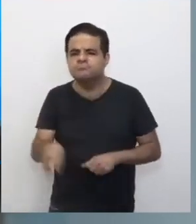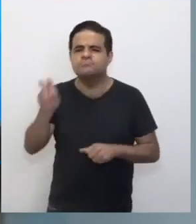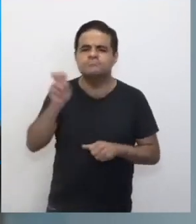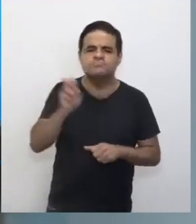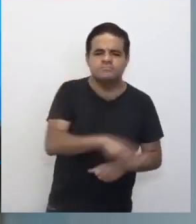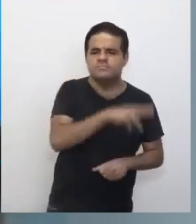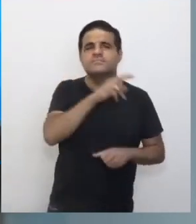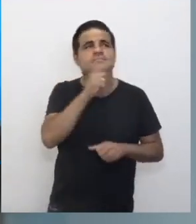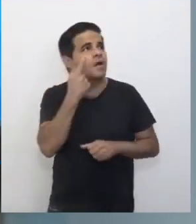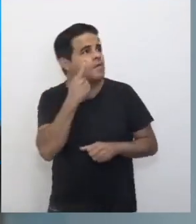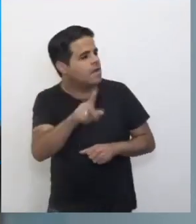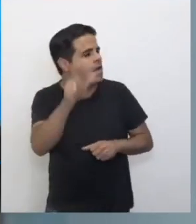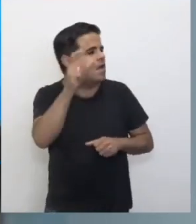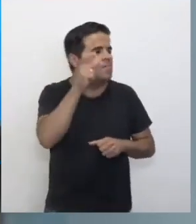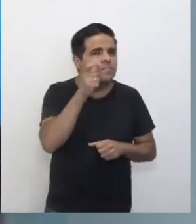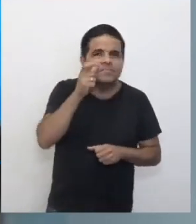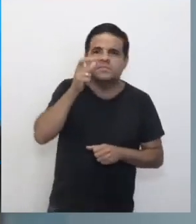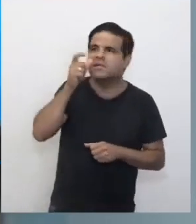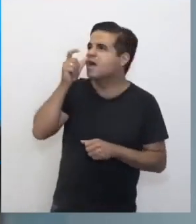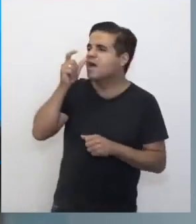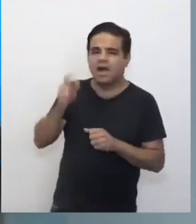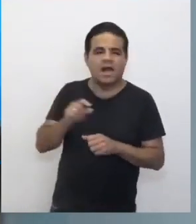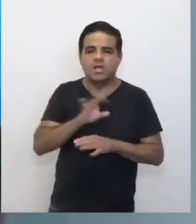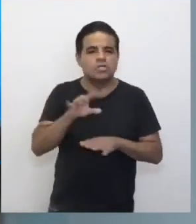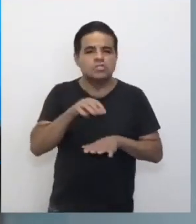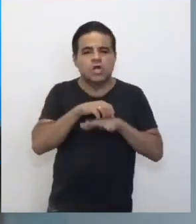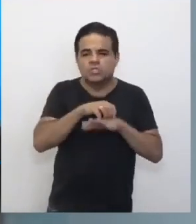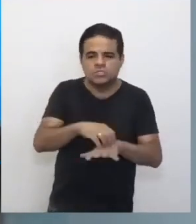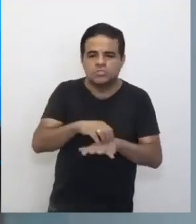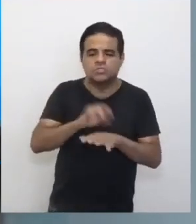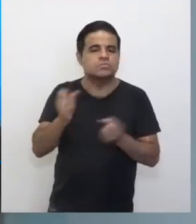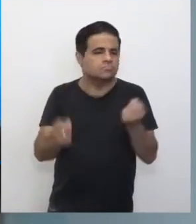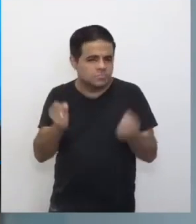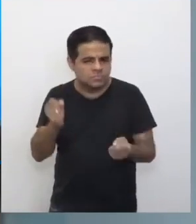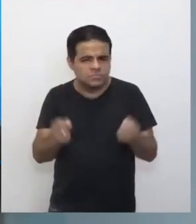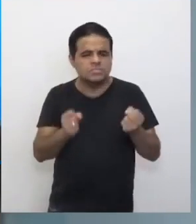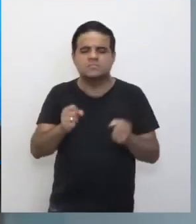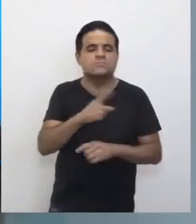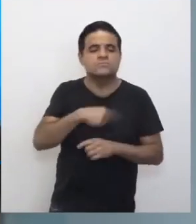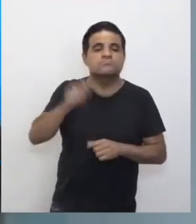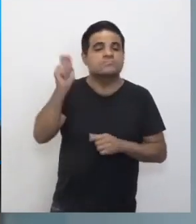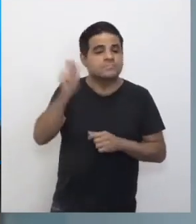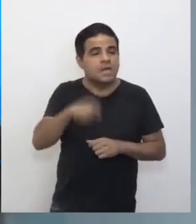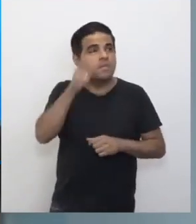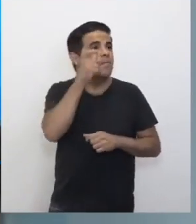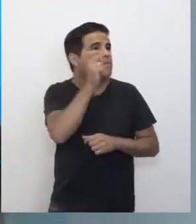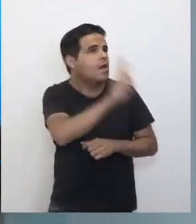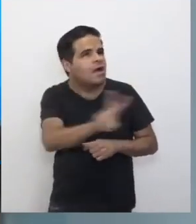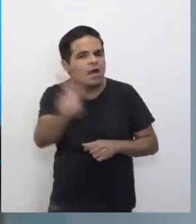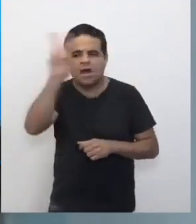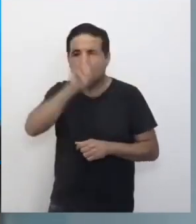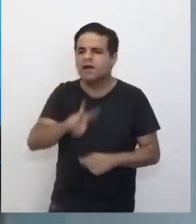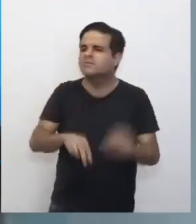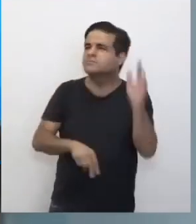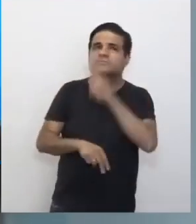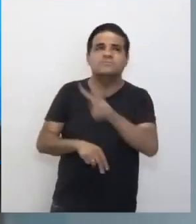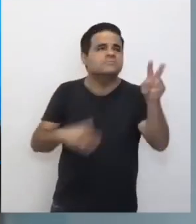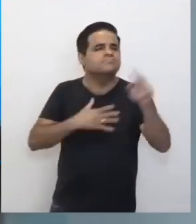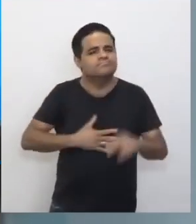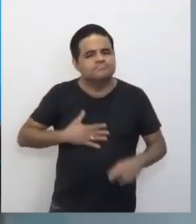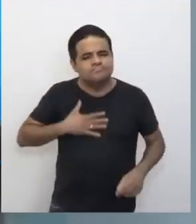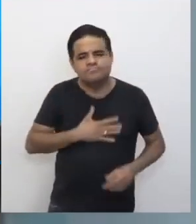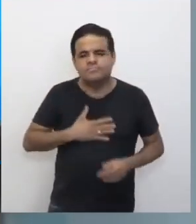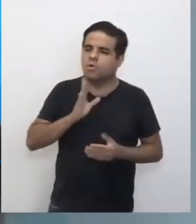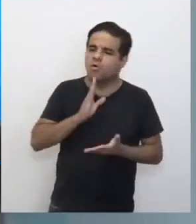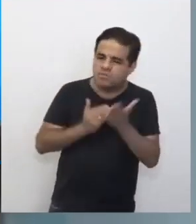estar naquela correria e sem andar com o transporte público ou com automóvel, a gente poderia apreciar mais a cidade, conhecer mais dela. É